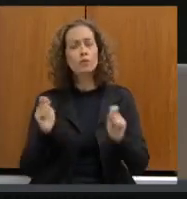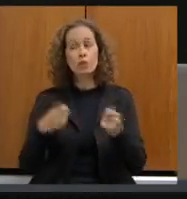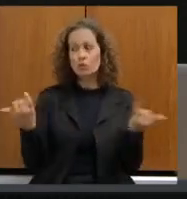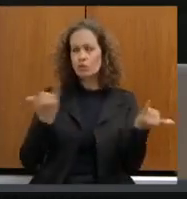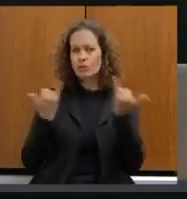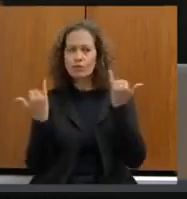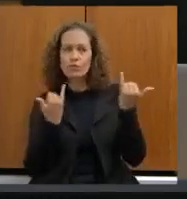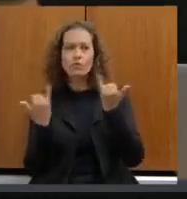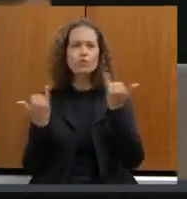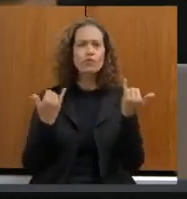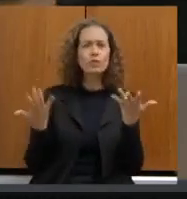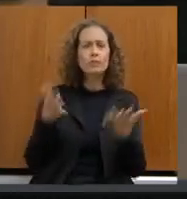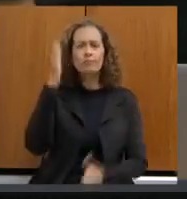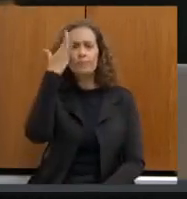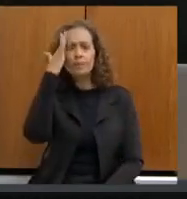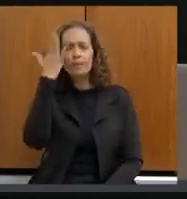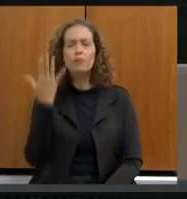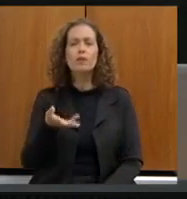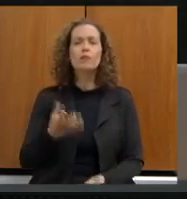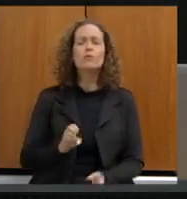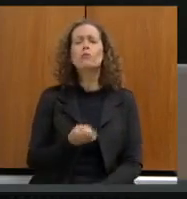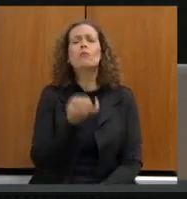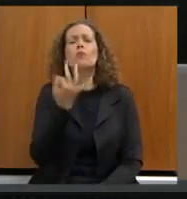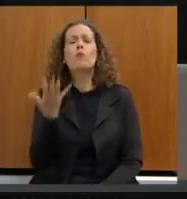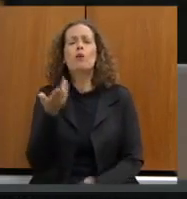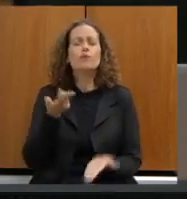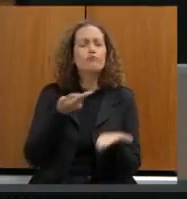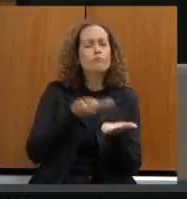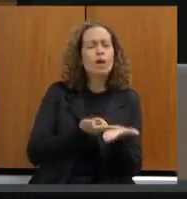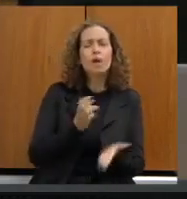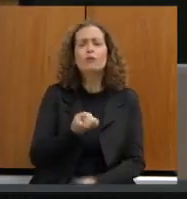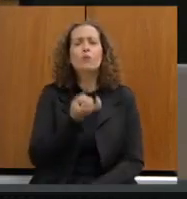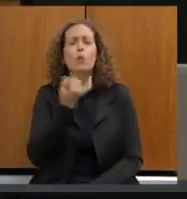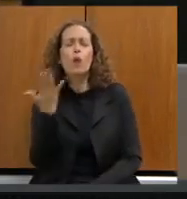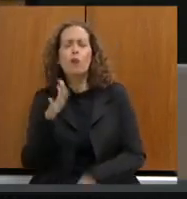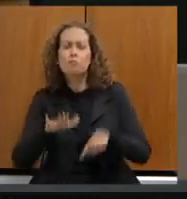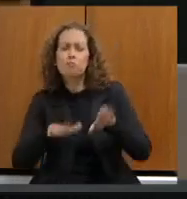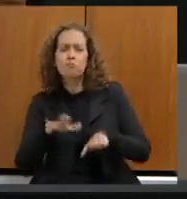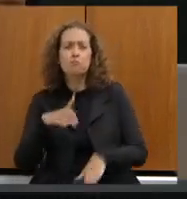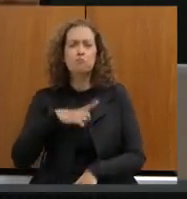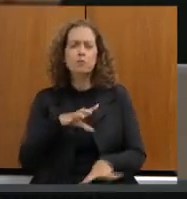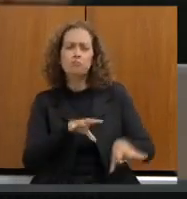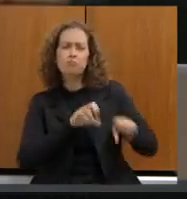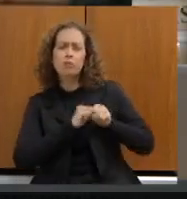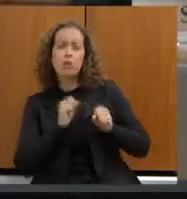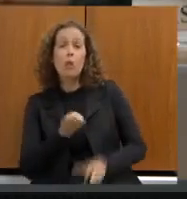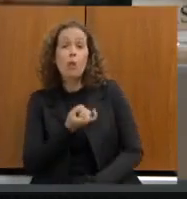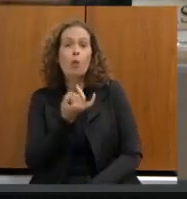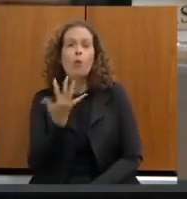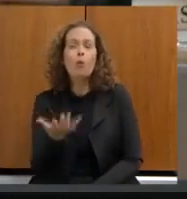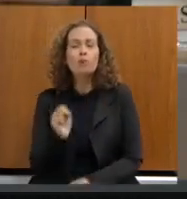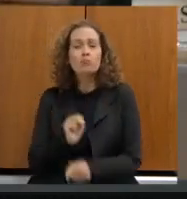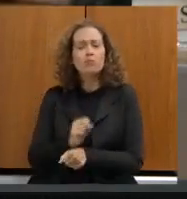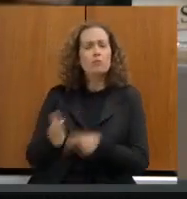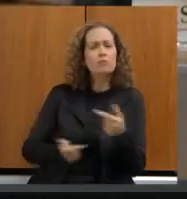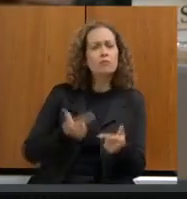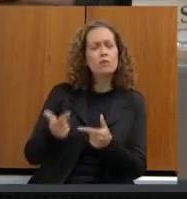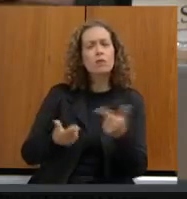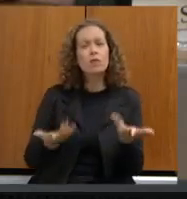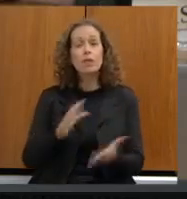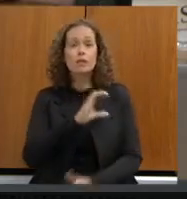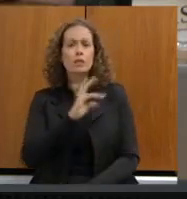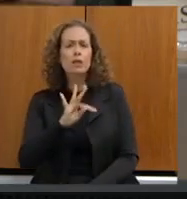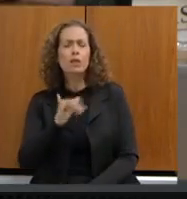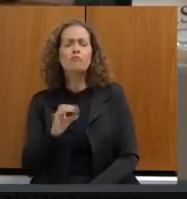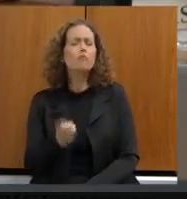notícias é o acompanhamento né quantas internados quanto da língua suspeitos quantos afastado do serviço é quem estava no